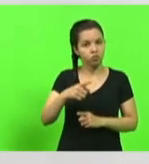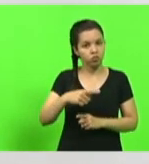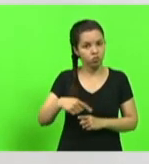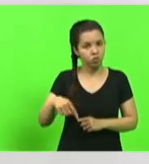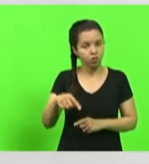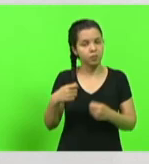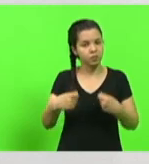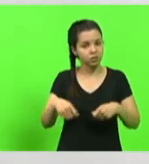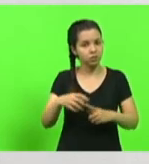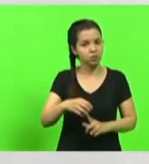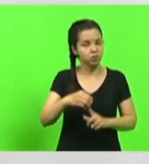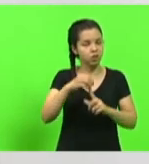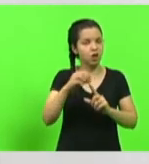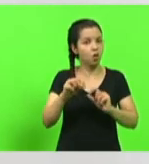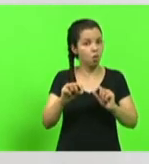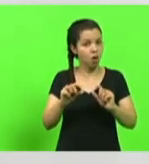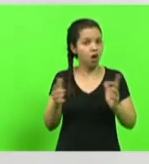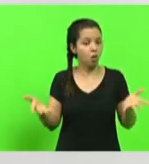que, atualmente,